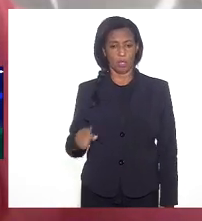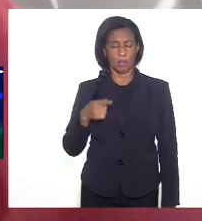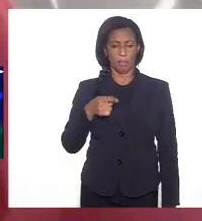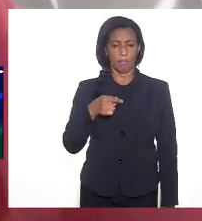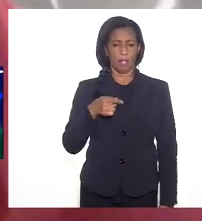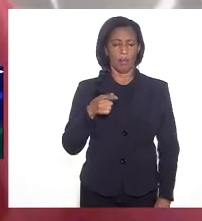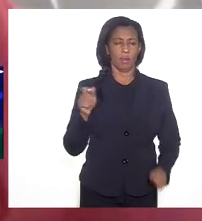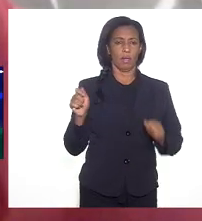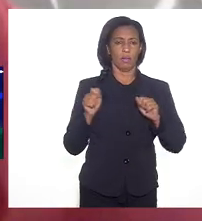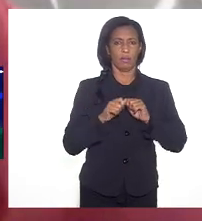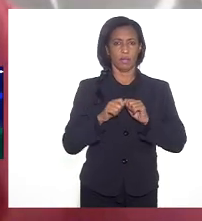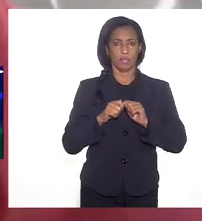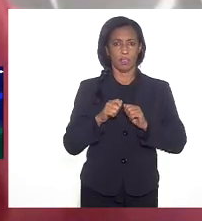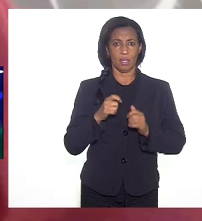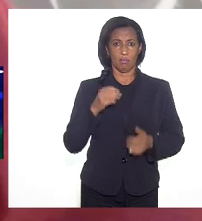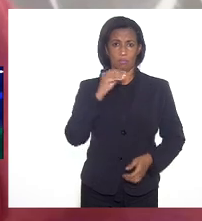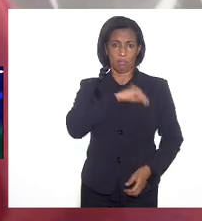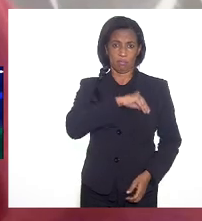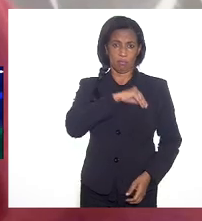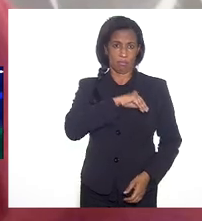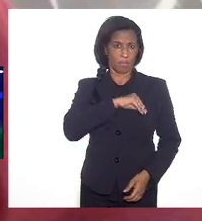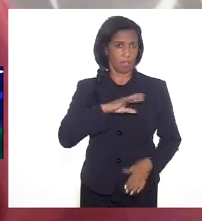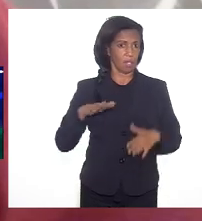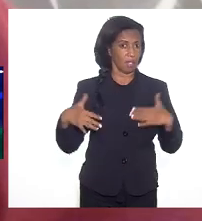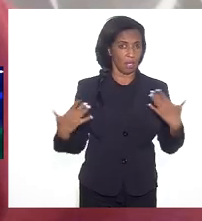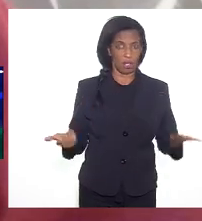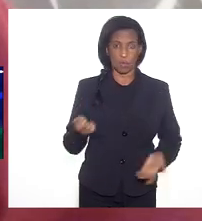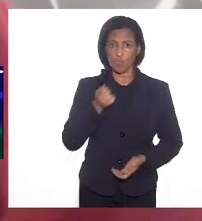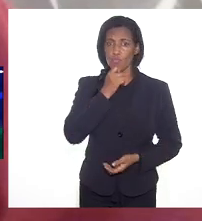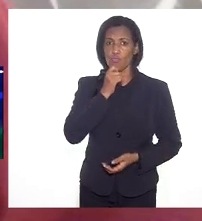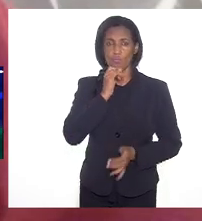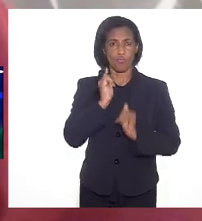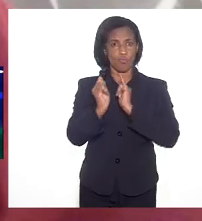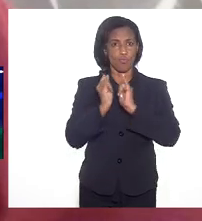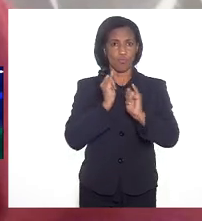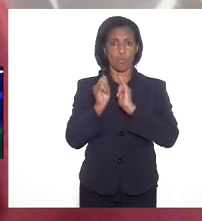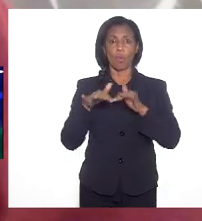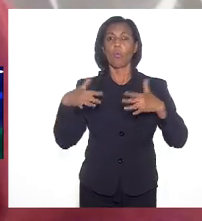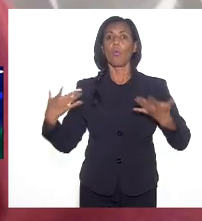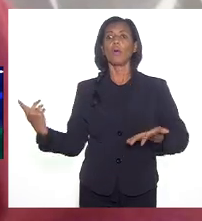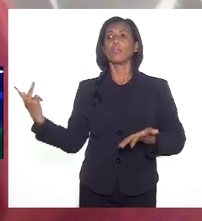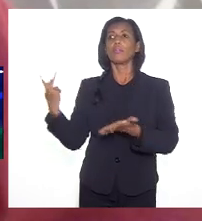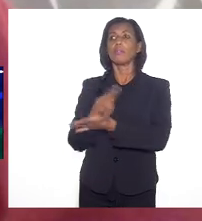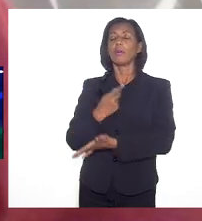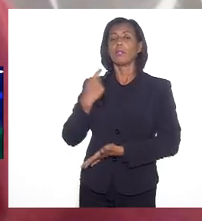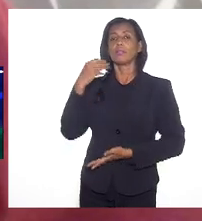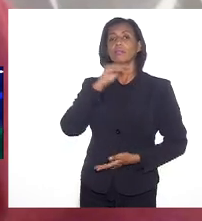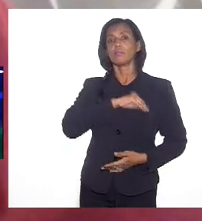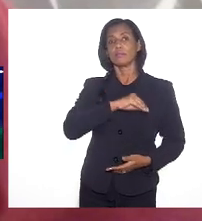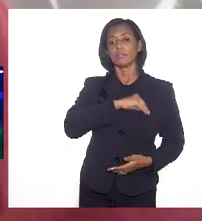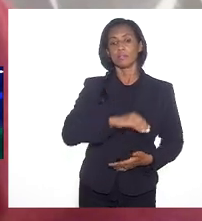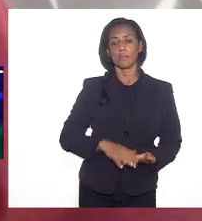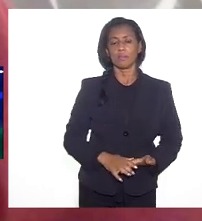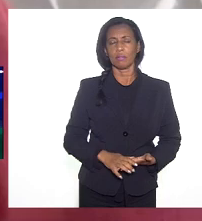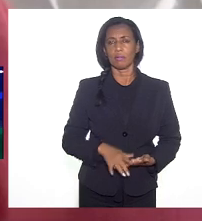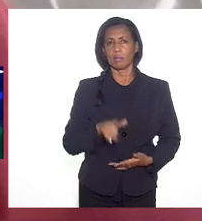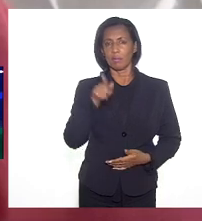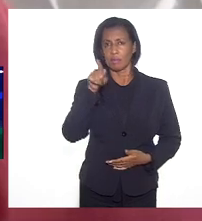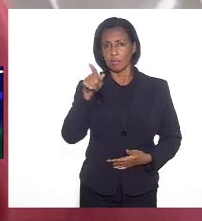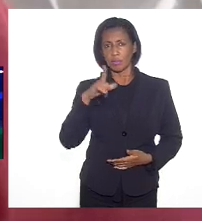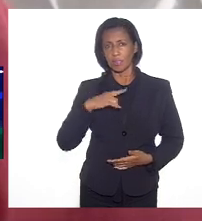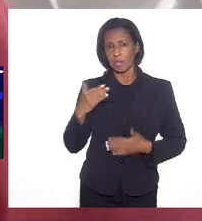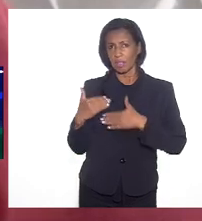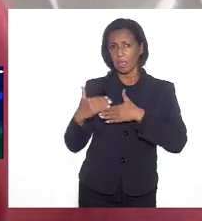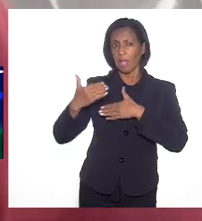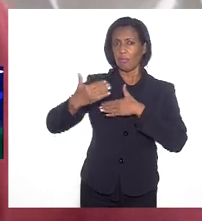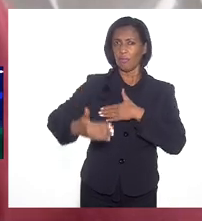confecção da folha de pagamento e a gente ainda não tem notícia de quando esse pagamento será efetivado vossa excelência esteve à